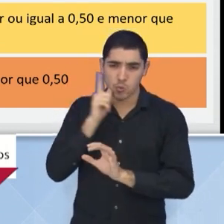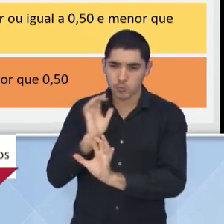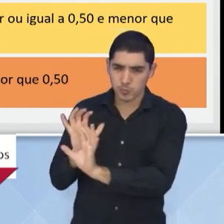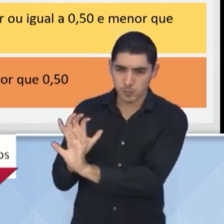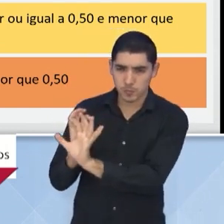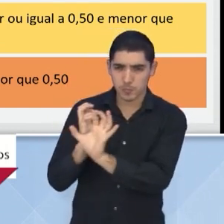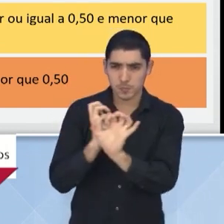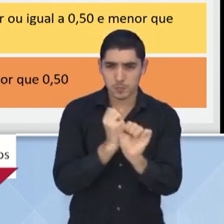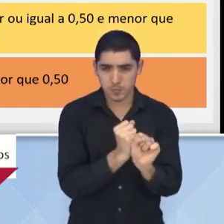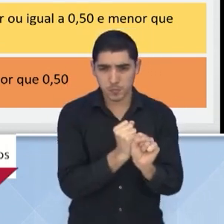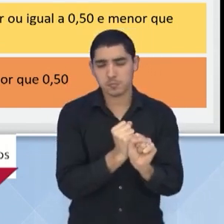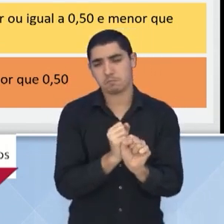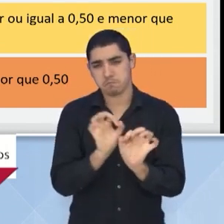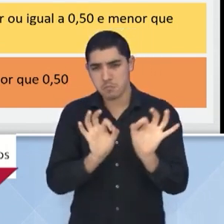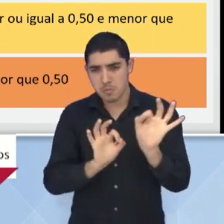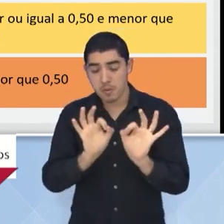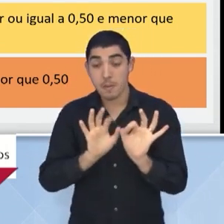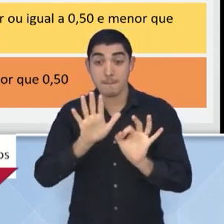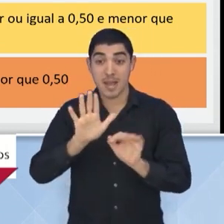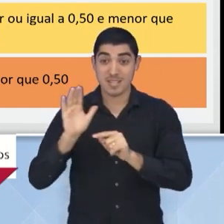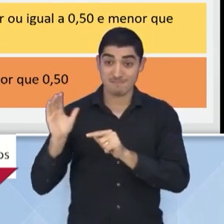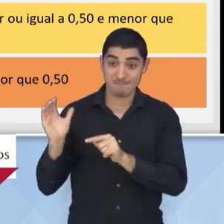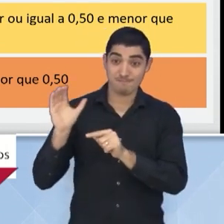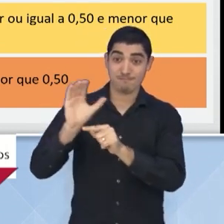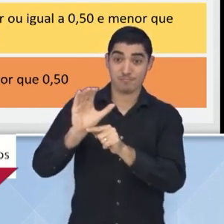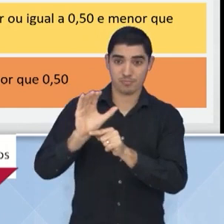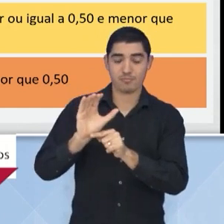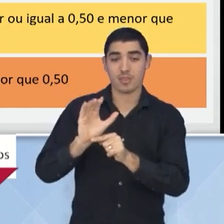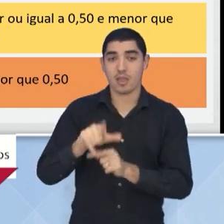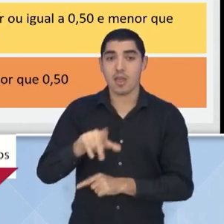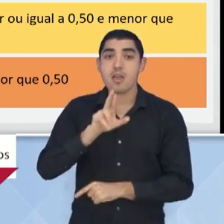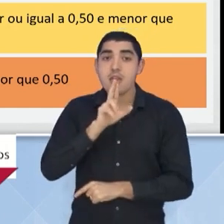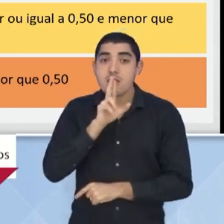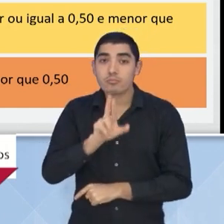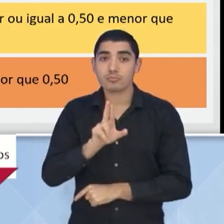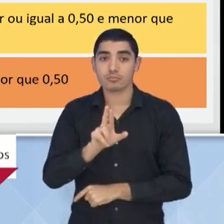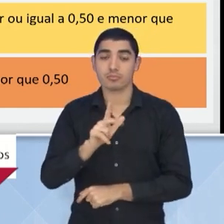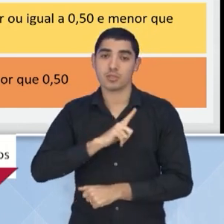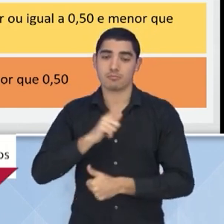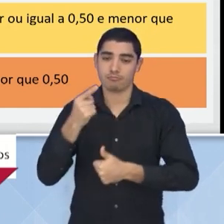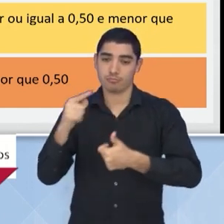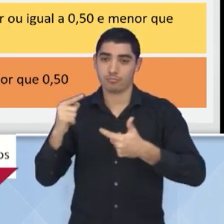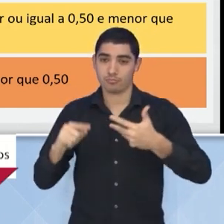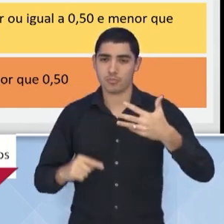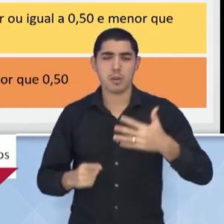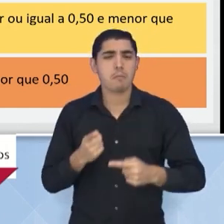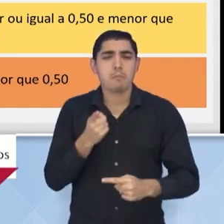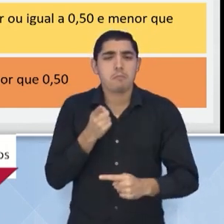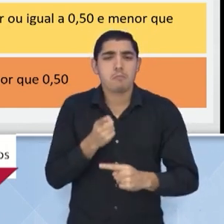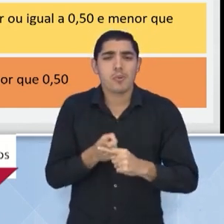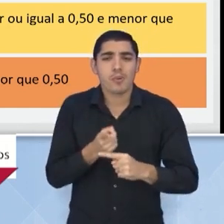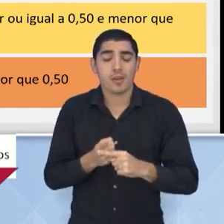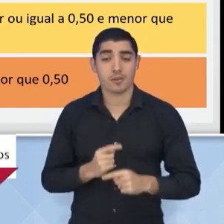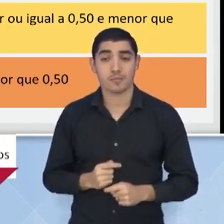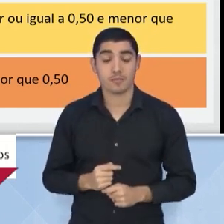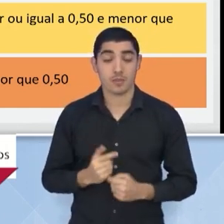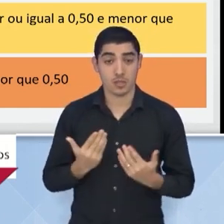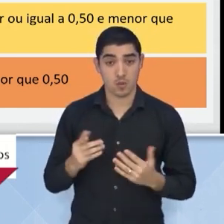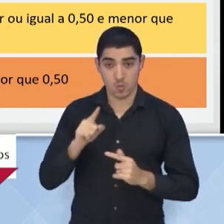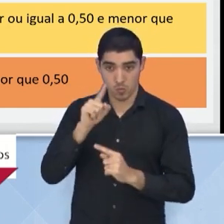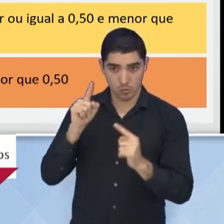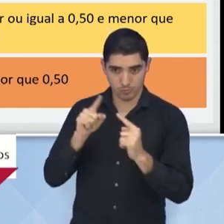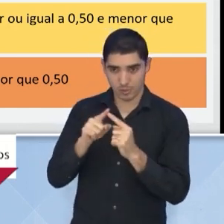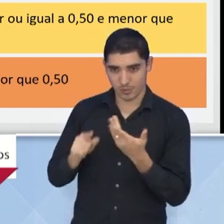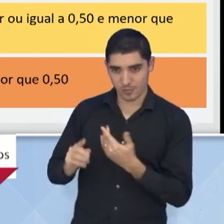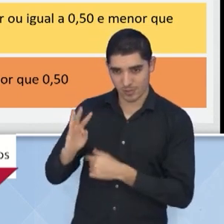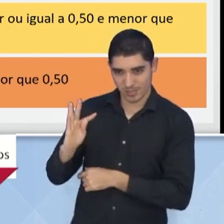divulgação dos resultados é feita por faixa de resultado por que isso né a ideia do Tribunal de